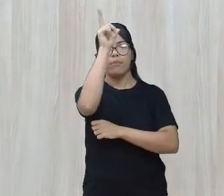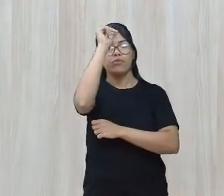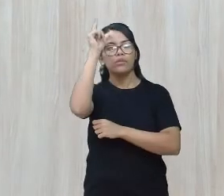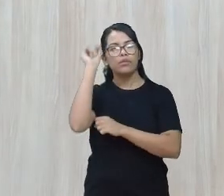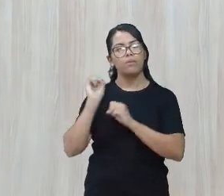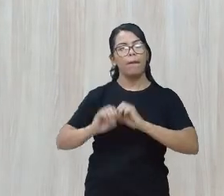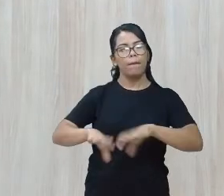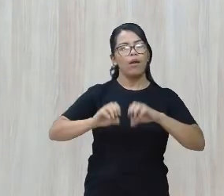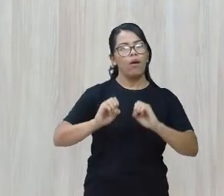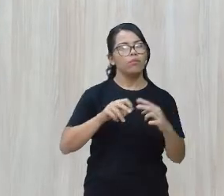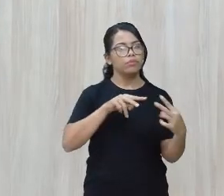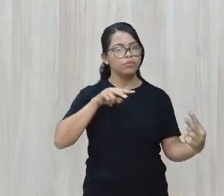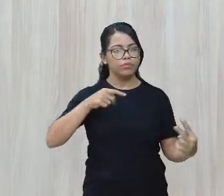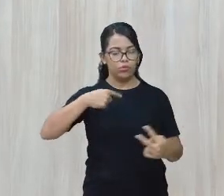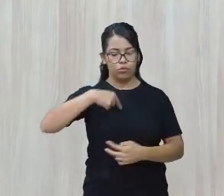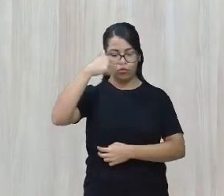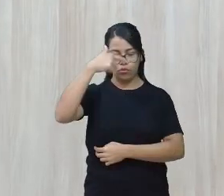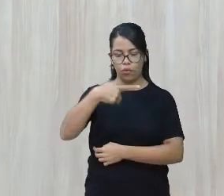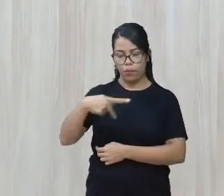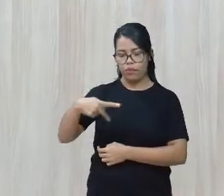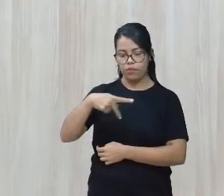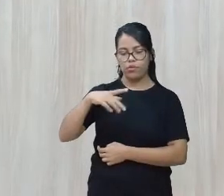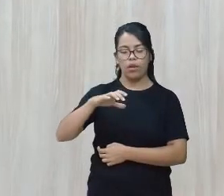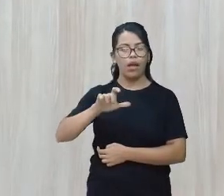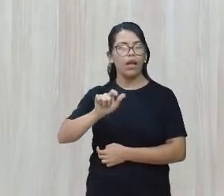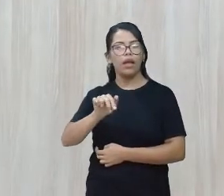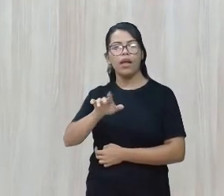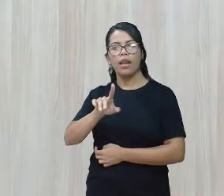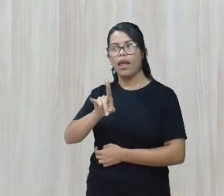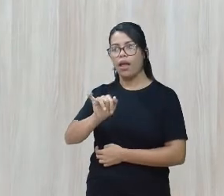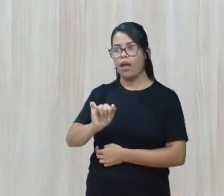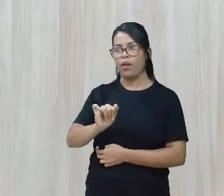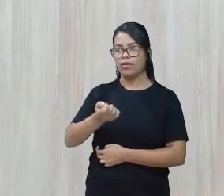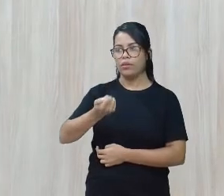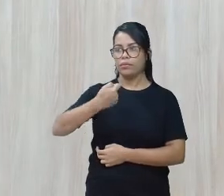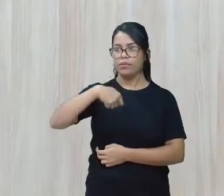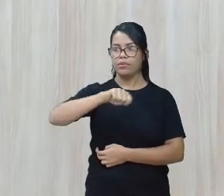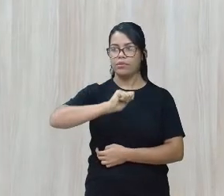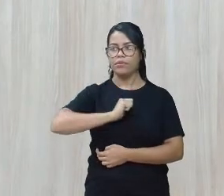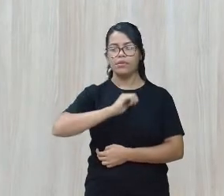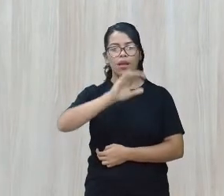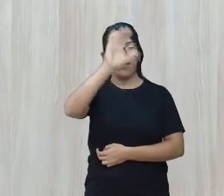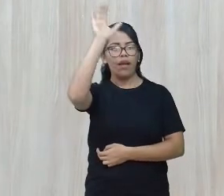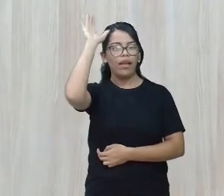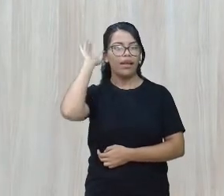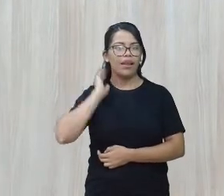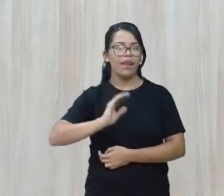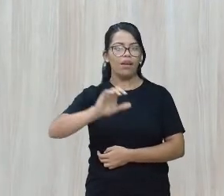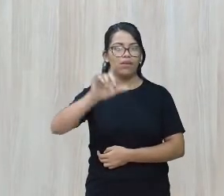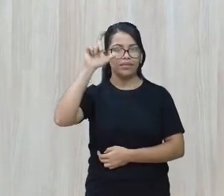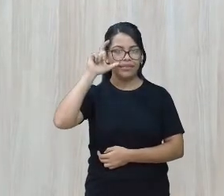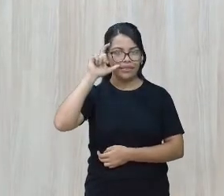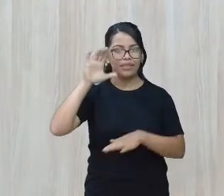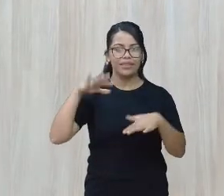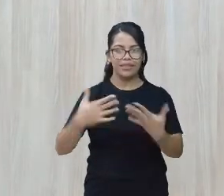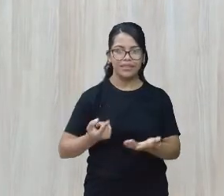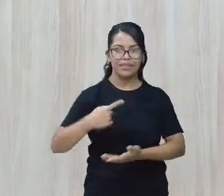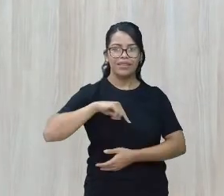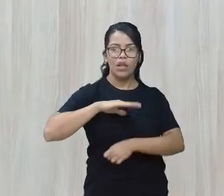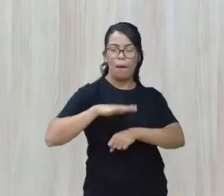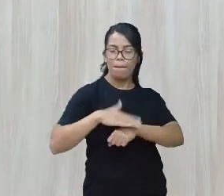Sou a professora Cláudia Andrade Albuquerque, meu sinal é... Então, estamos aqui para mais uma aula